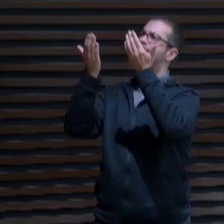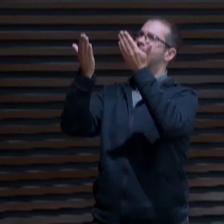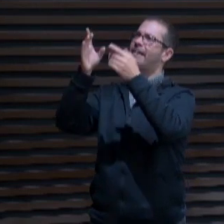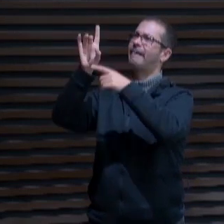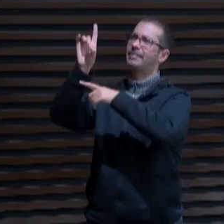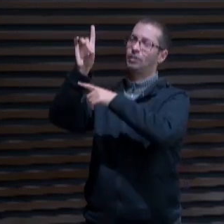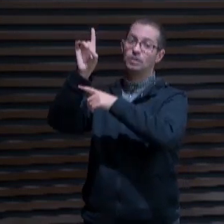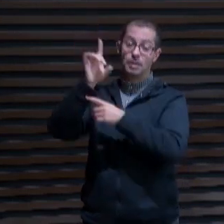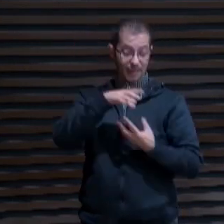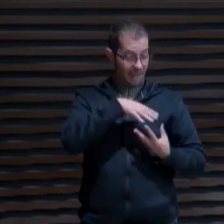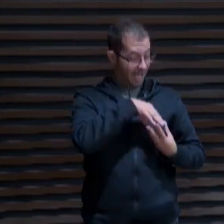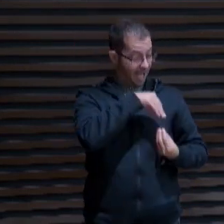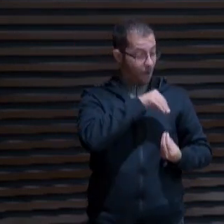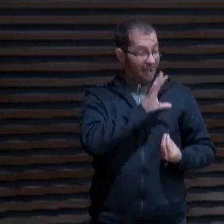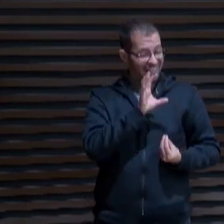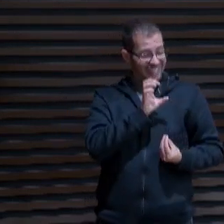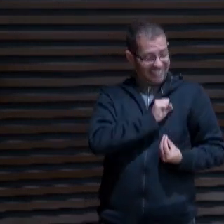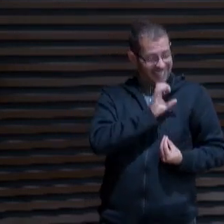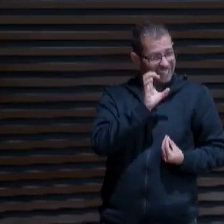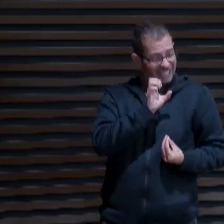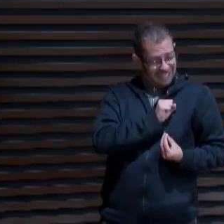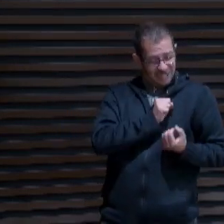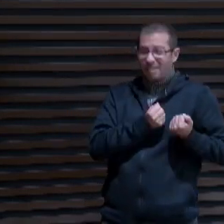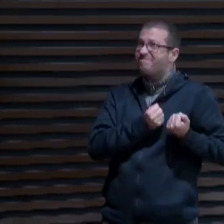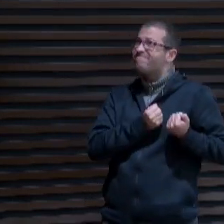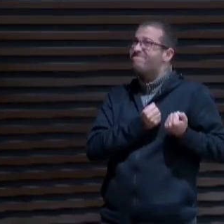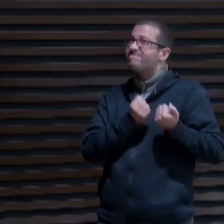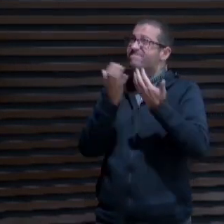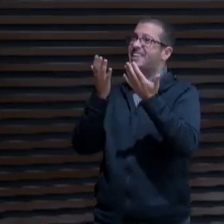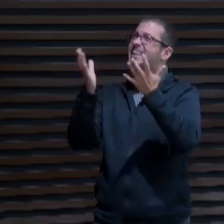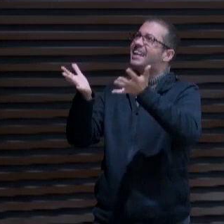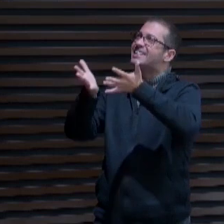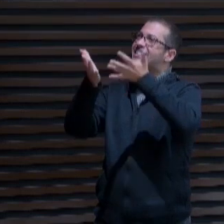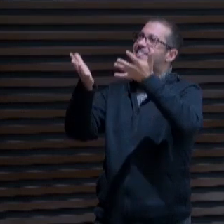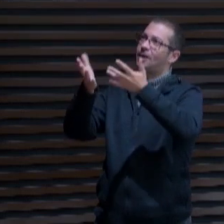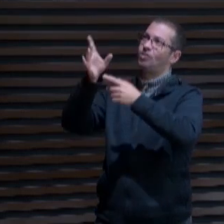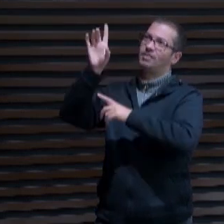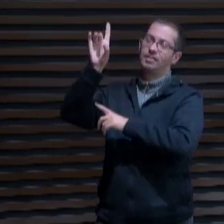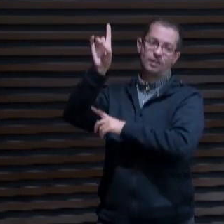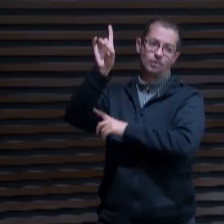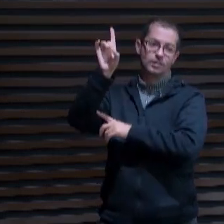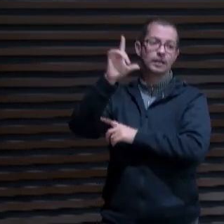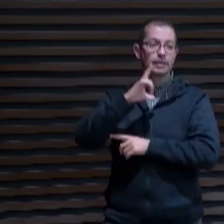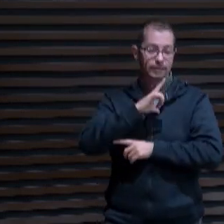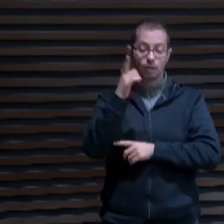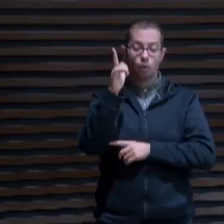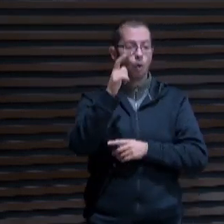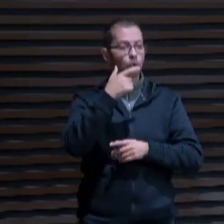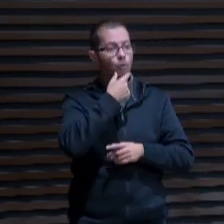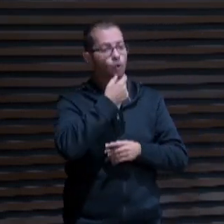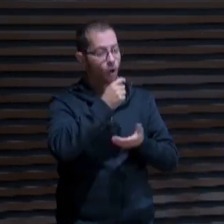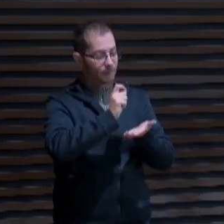o ama e o exalta por quem Ele é. Um outro escritor, teólogo, Herbert